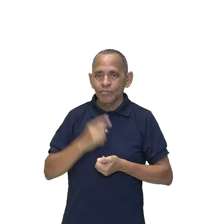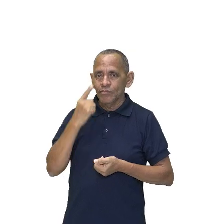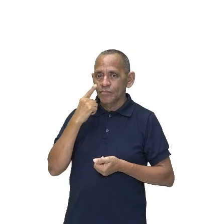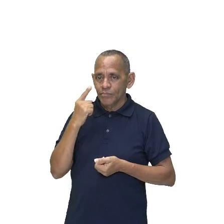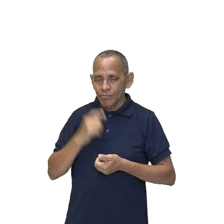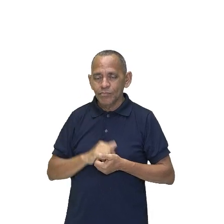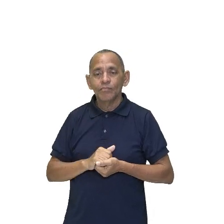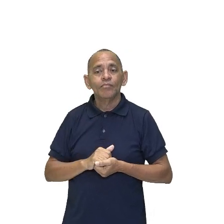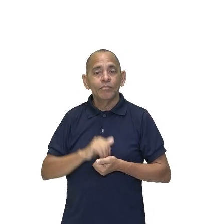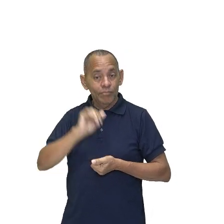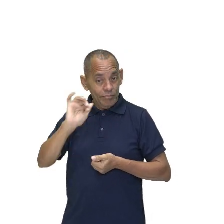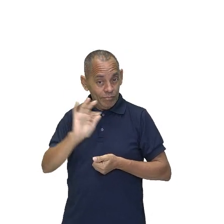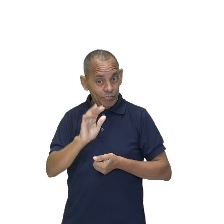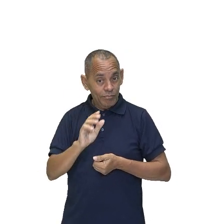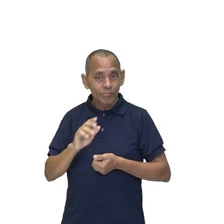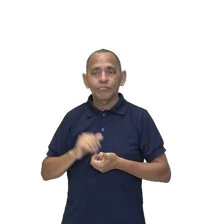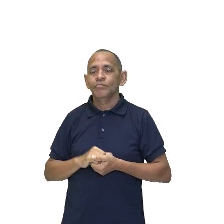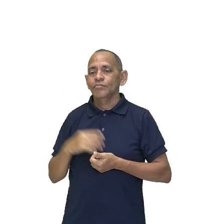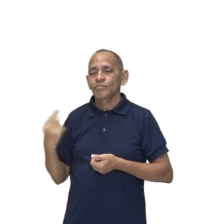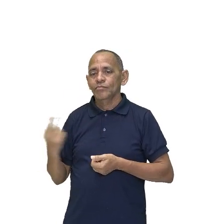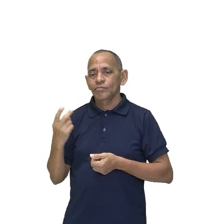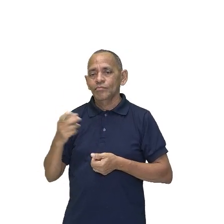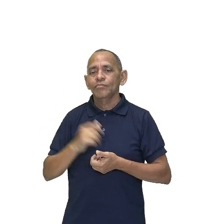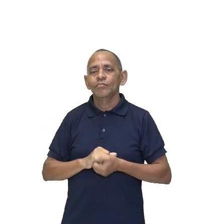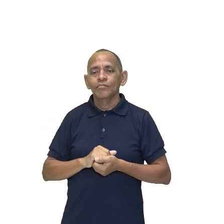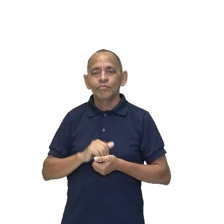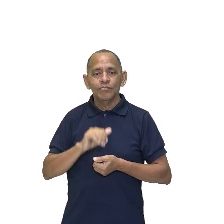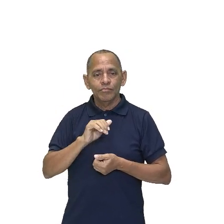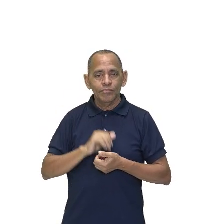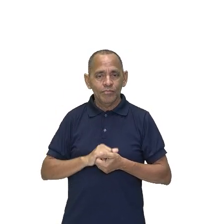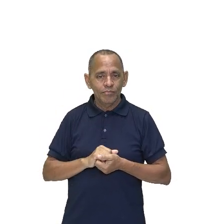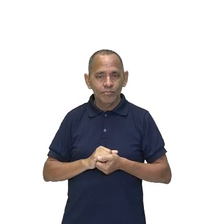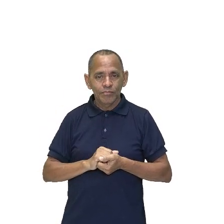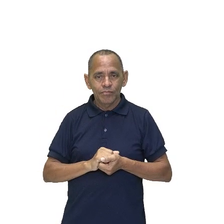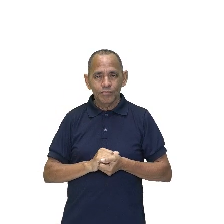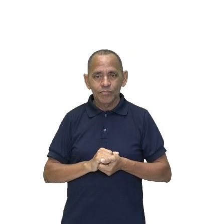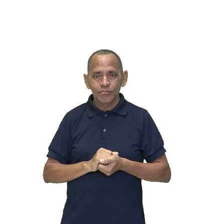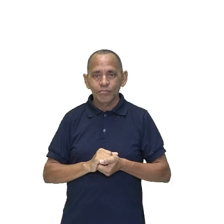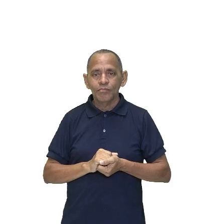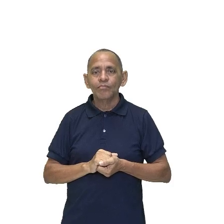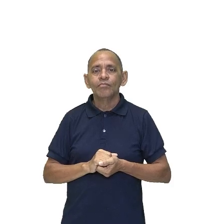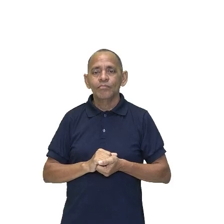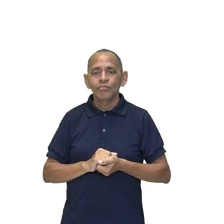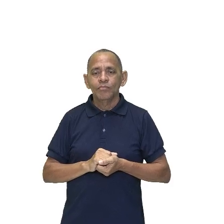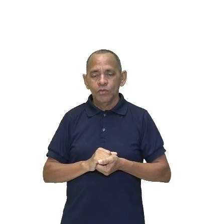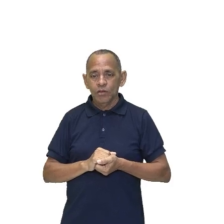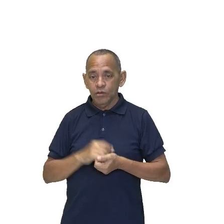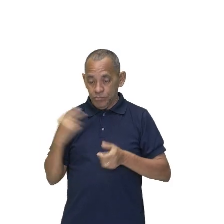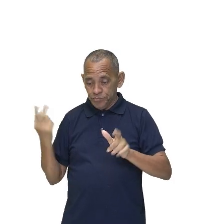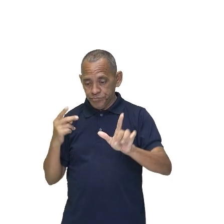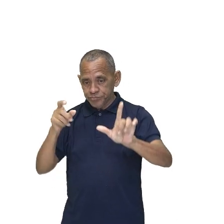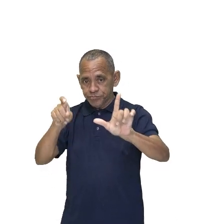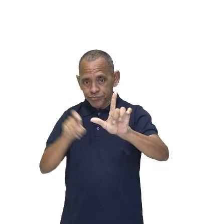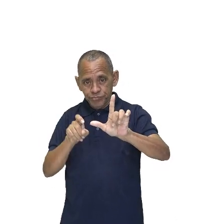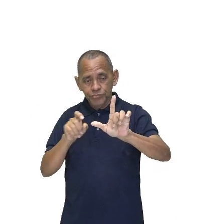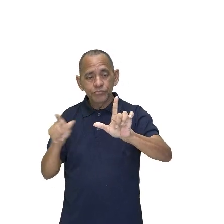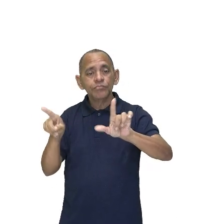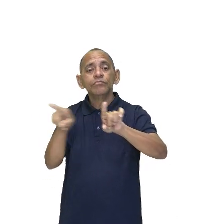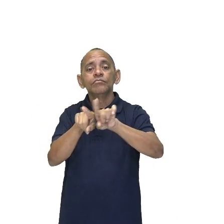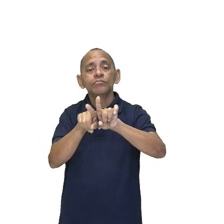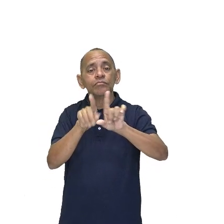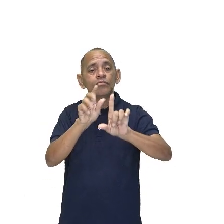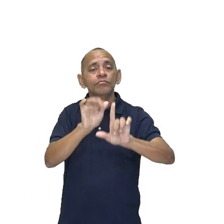valor do y. Então, nós iremos construir uma tabela. Vamos atribuir valores para x, vamos fazer, então, aí